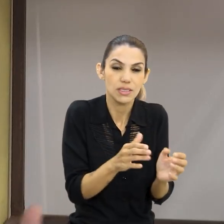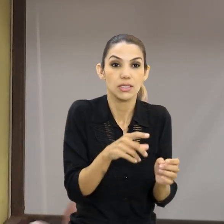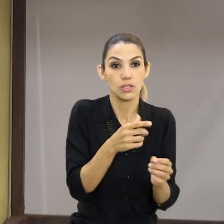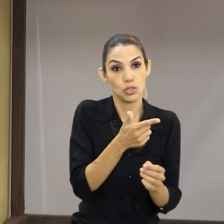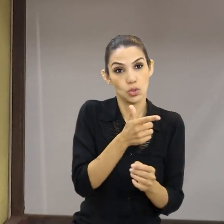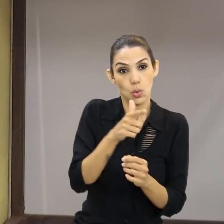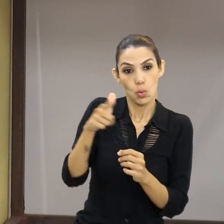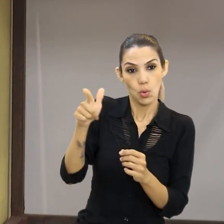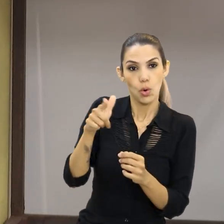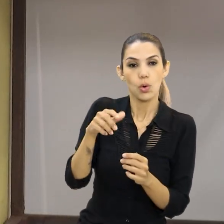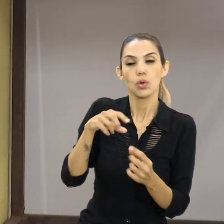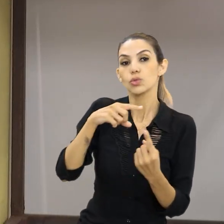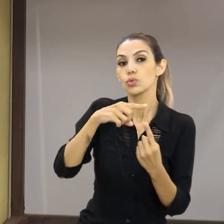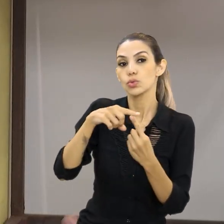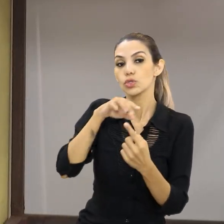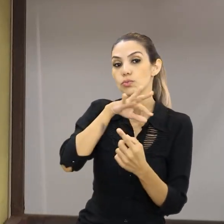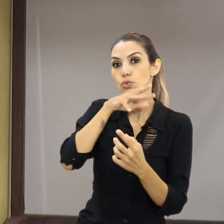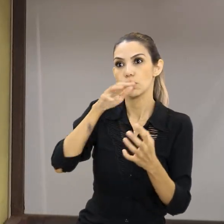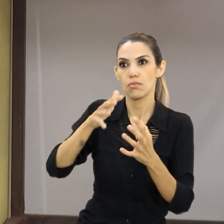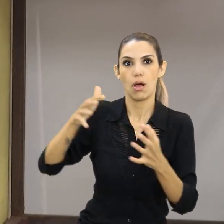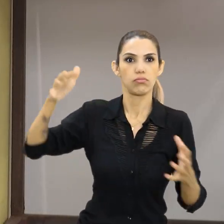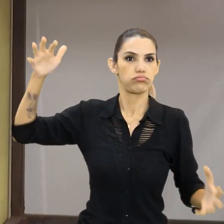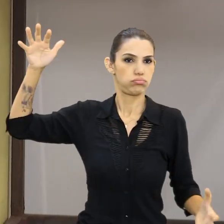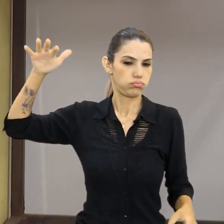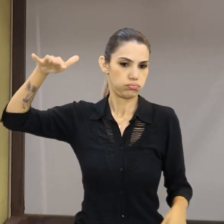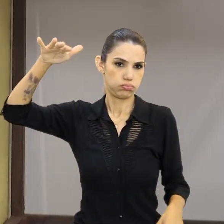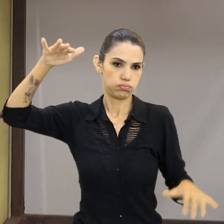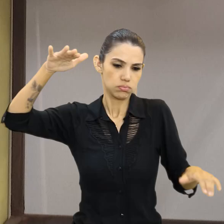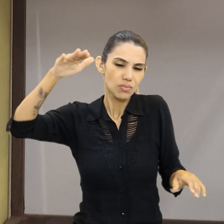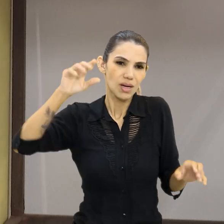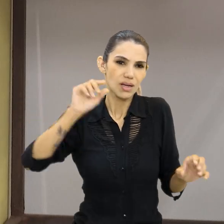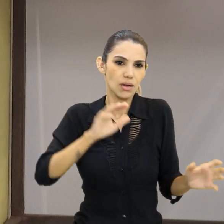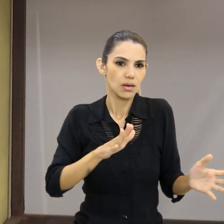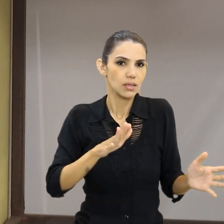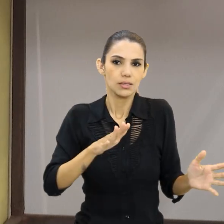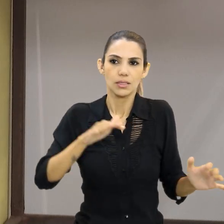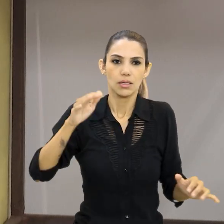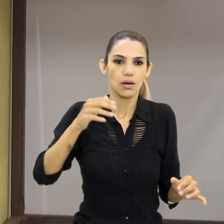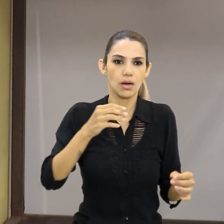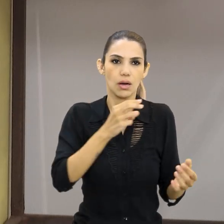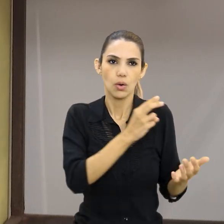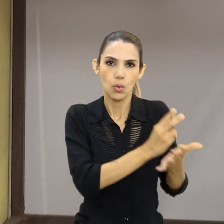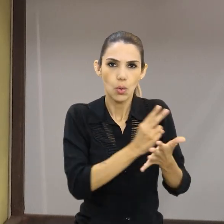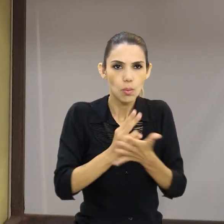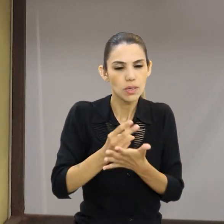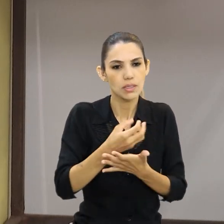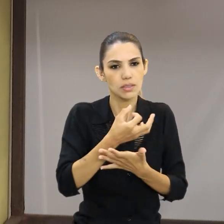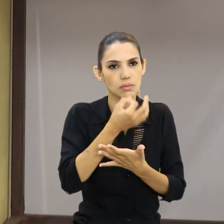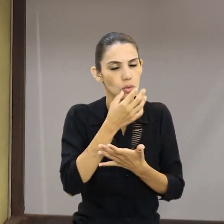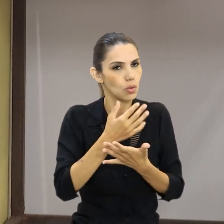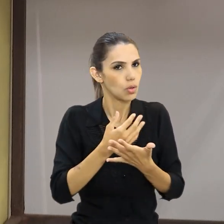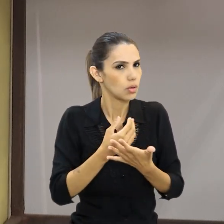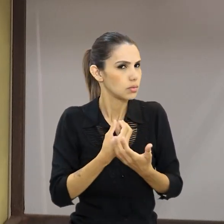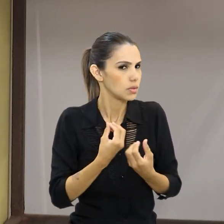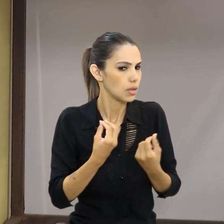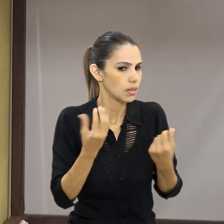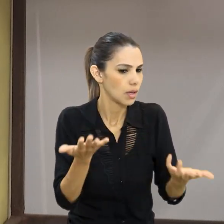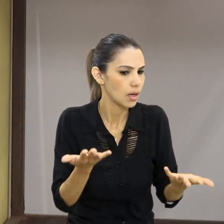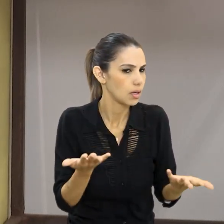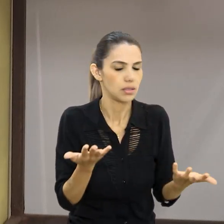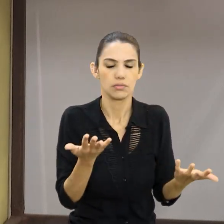um outro animal de um porte grande, muda-se vários aspectos, né, que a gente fala